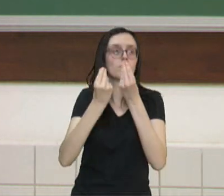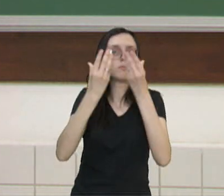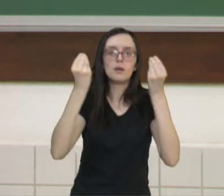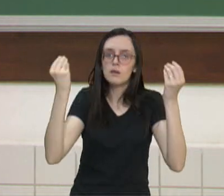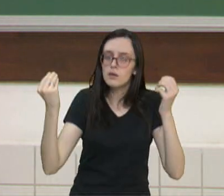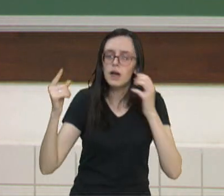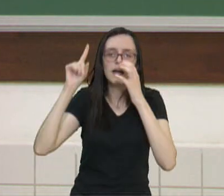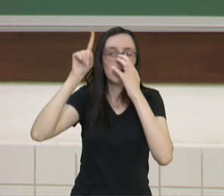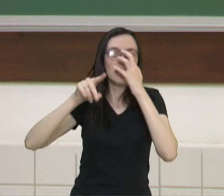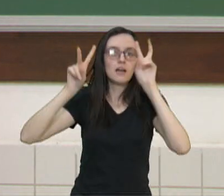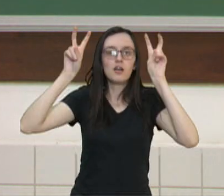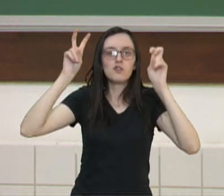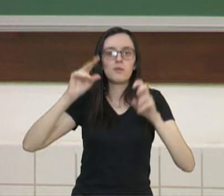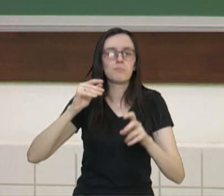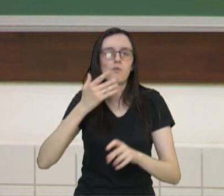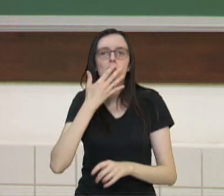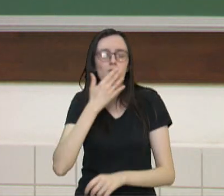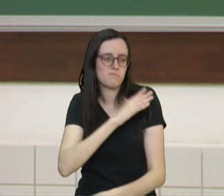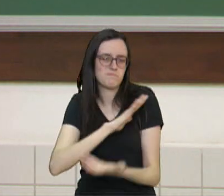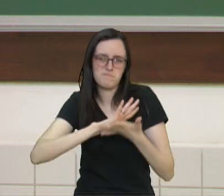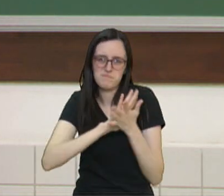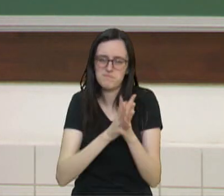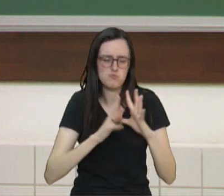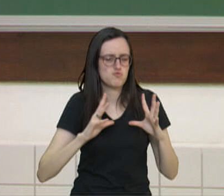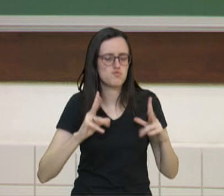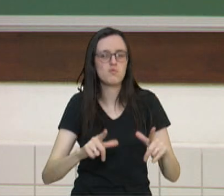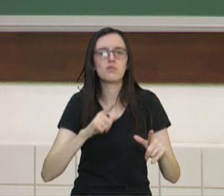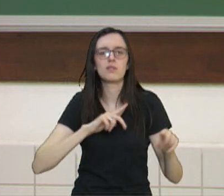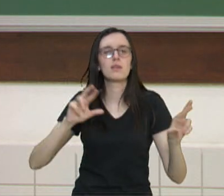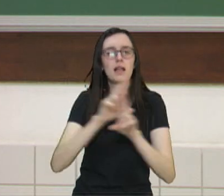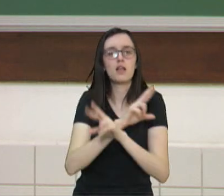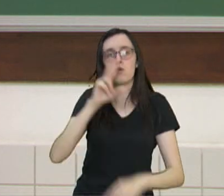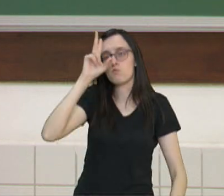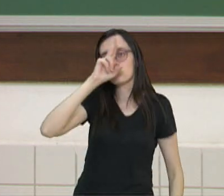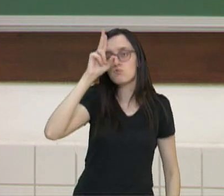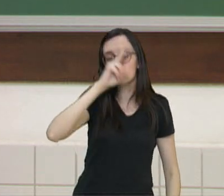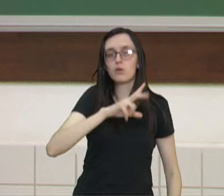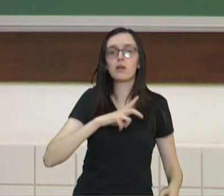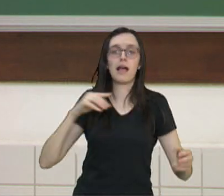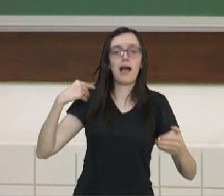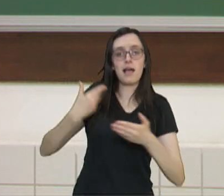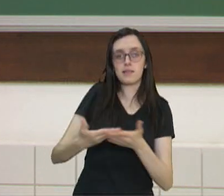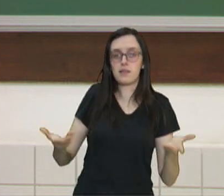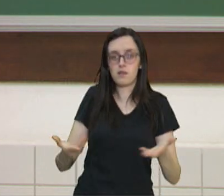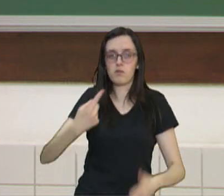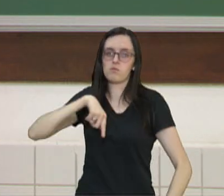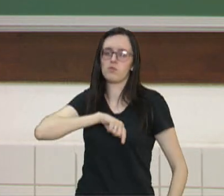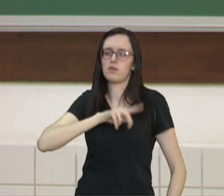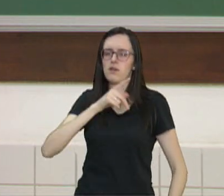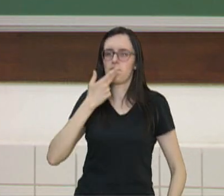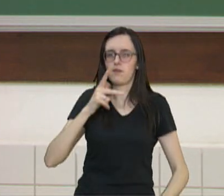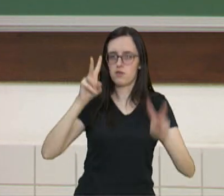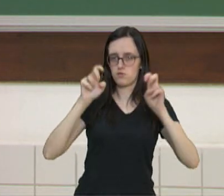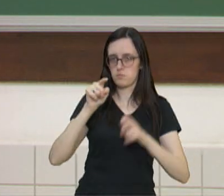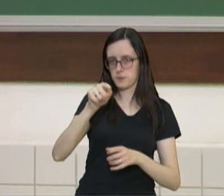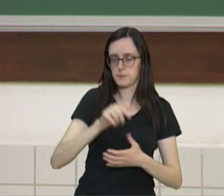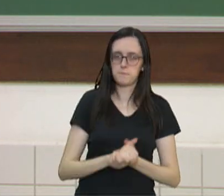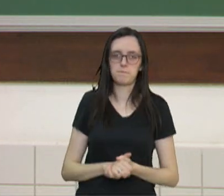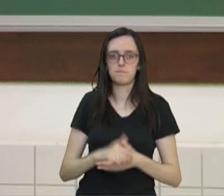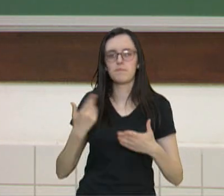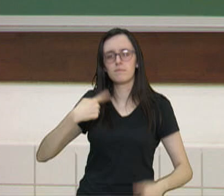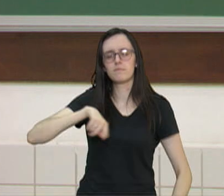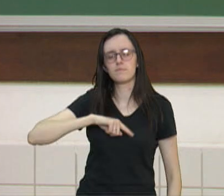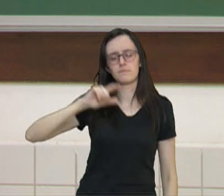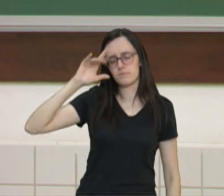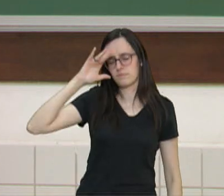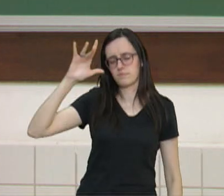muita questão de racismo estrutural, tudo tem a ver com a nossa história, tudo que aconteceu até agora, e vamos falar mais um pouquinho. Então, para